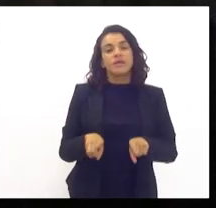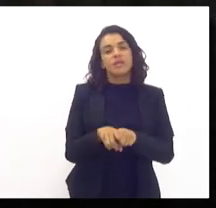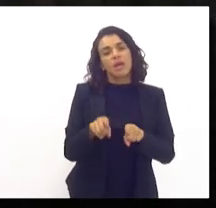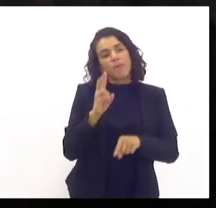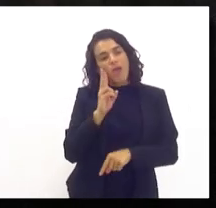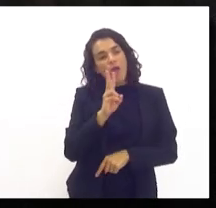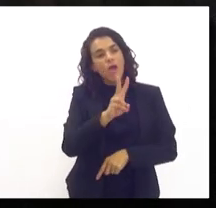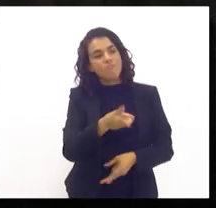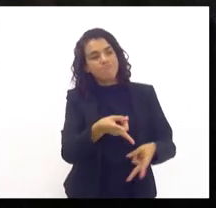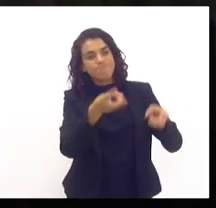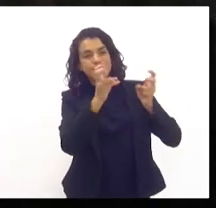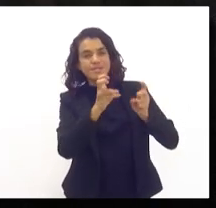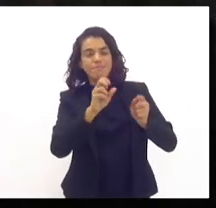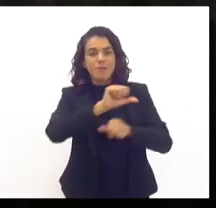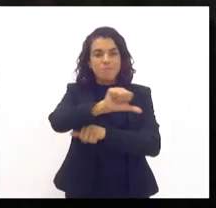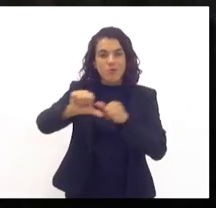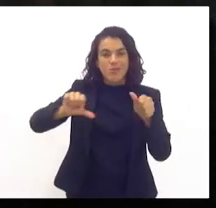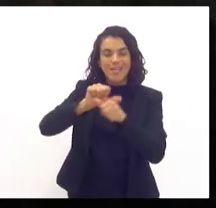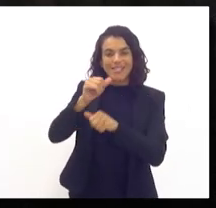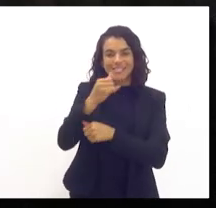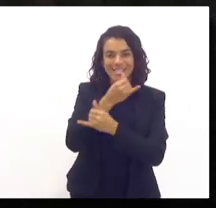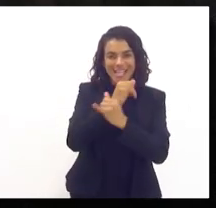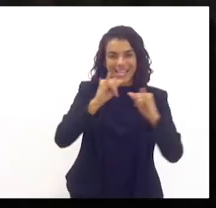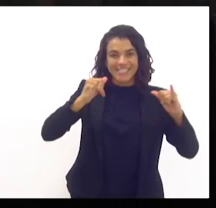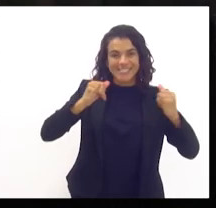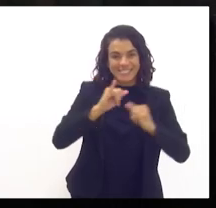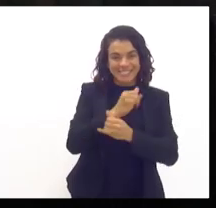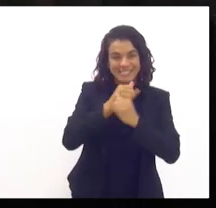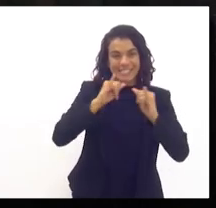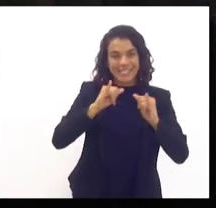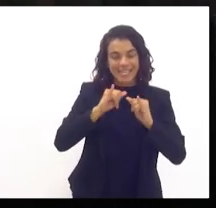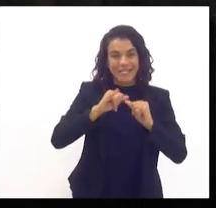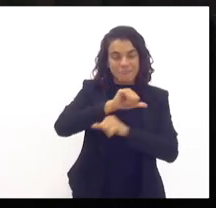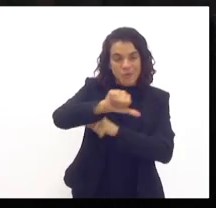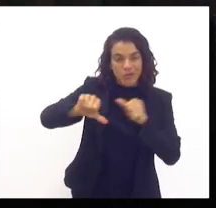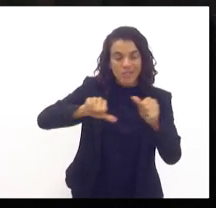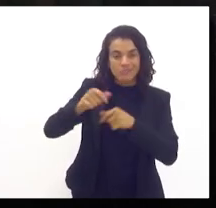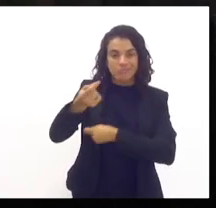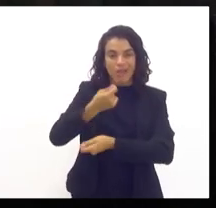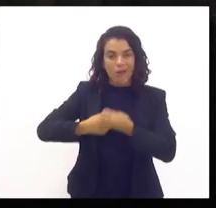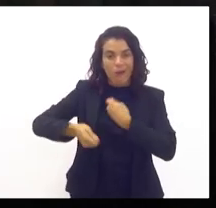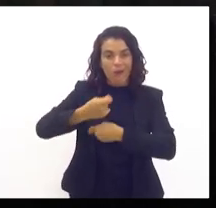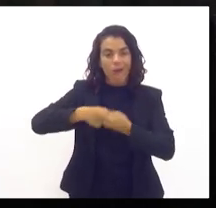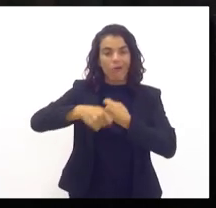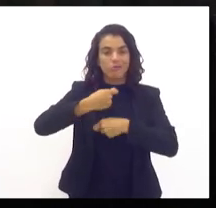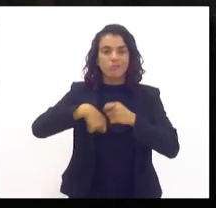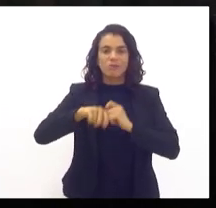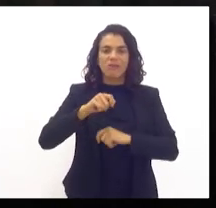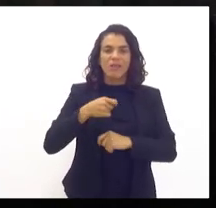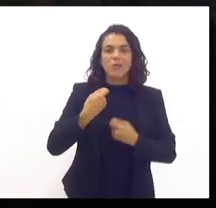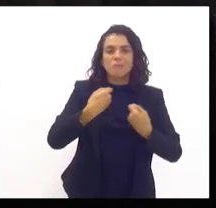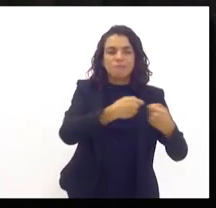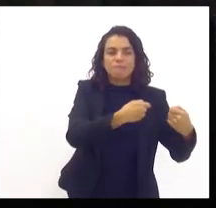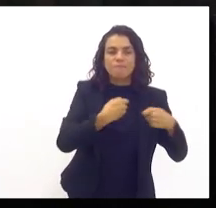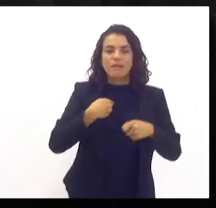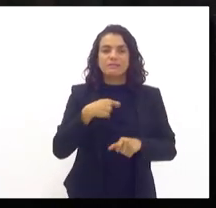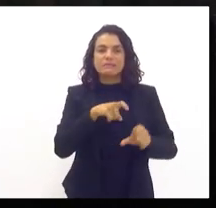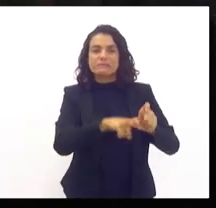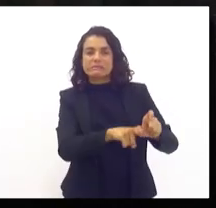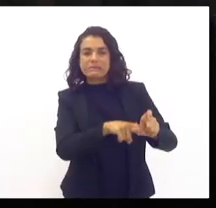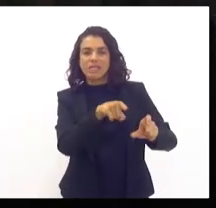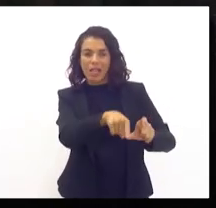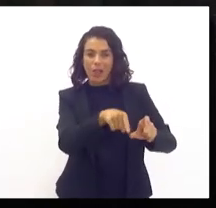transição energética e o desenvolvimento de uma economia que não dependa de combustíveis